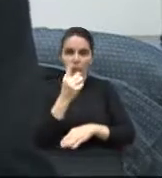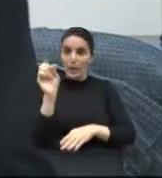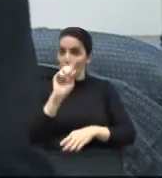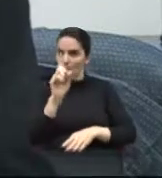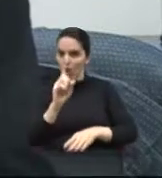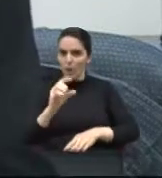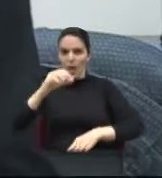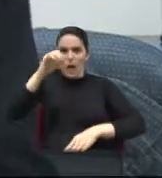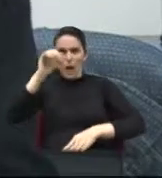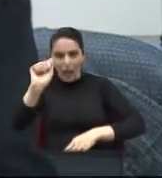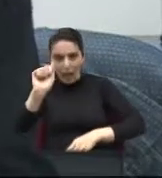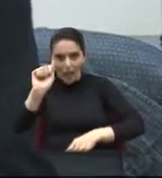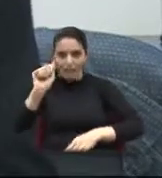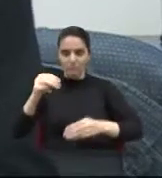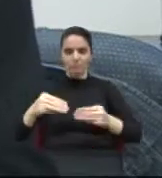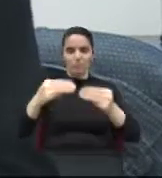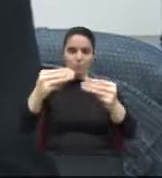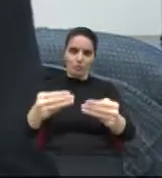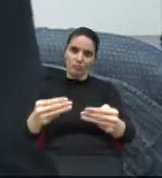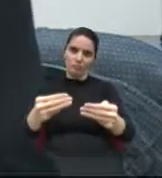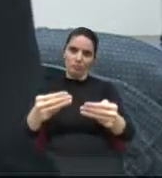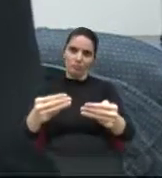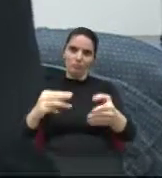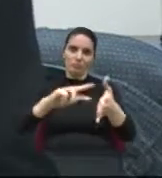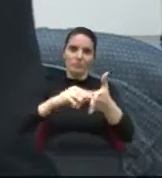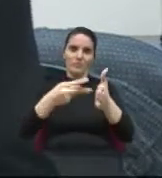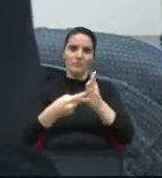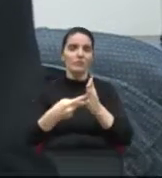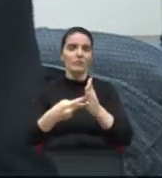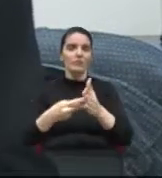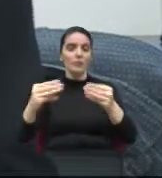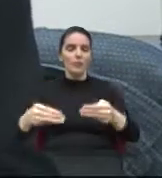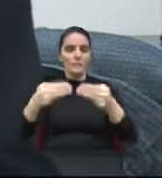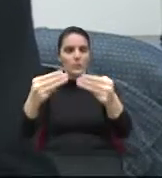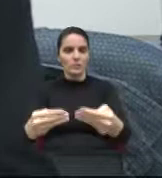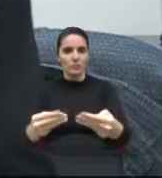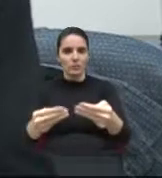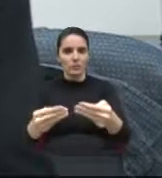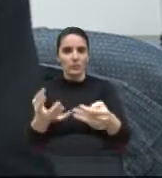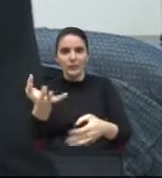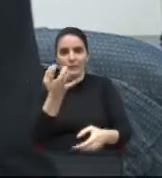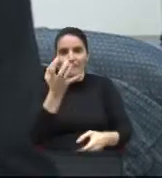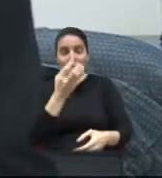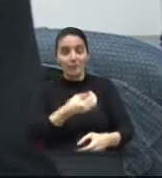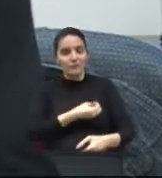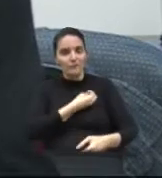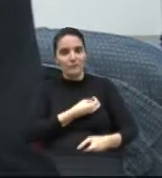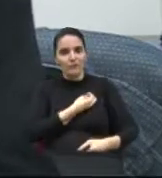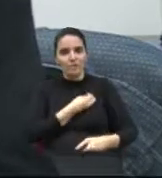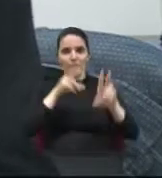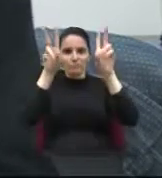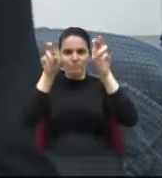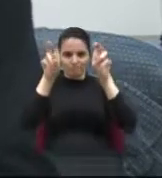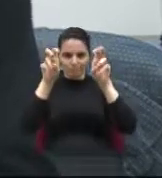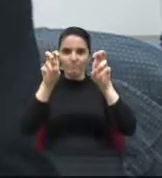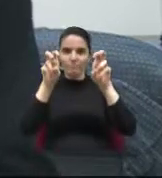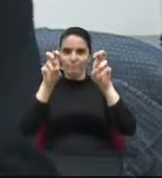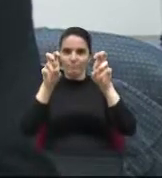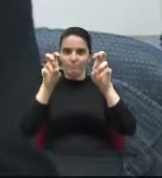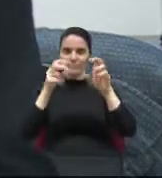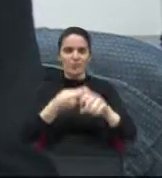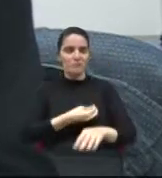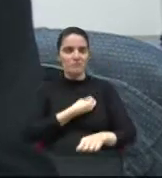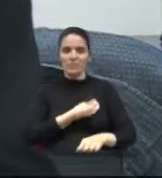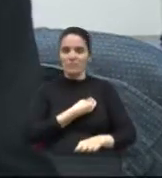porque é a moção a favor da vida. E quando se fala sem vida, não tem que se